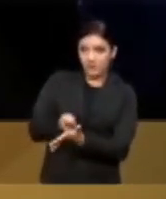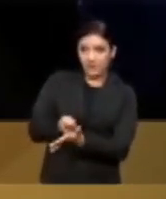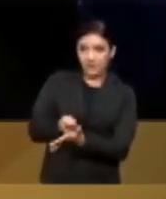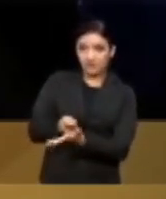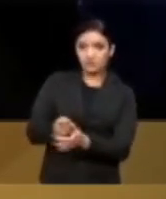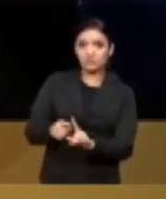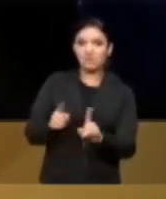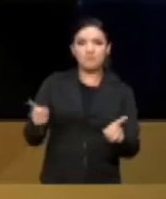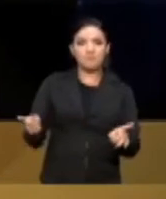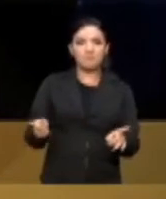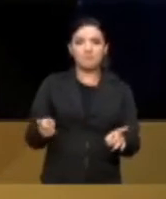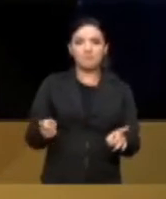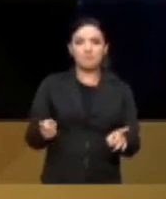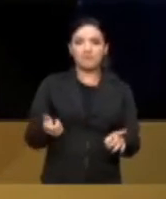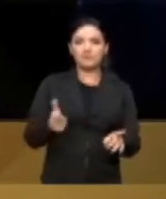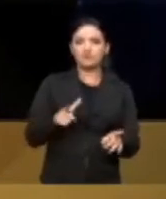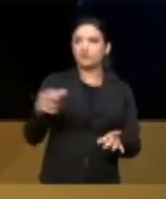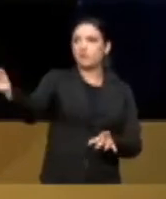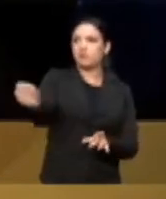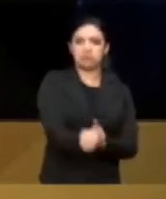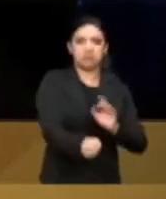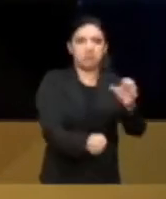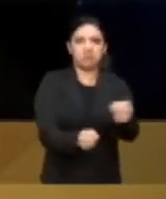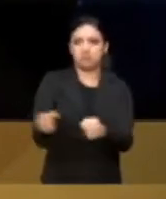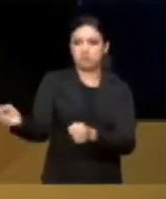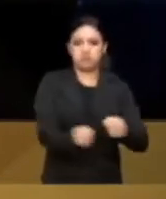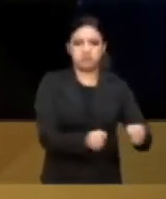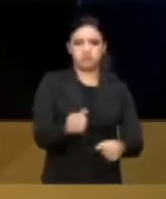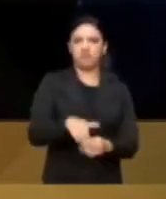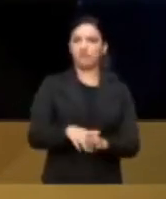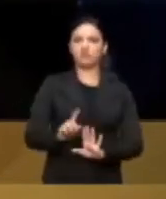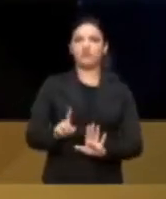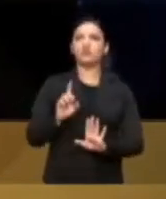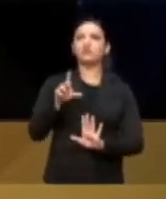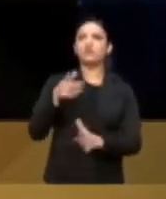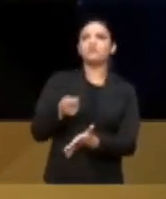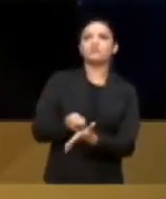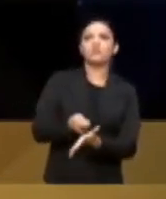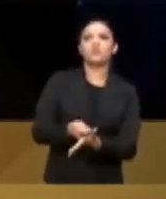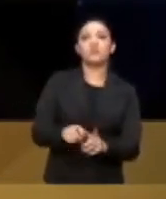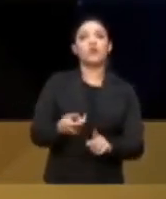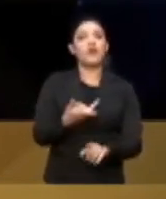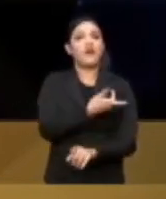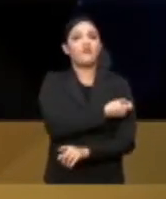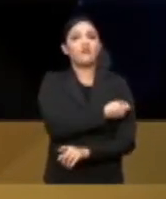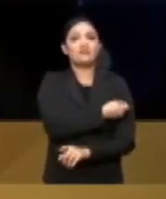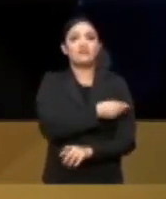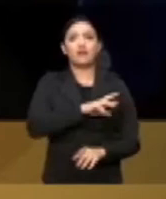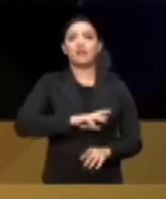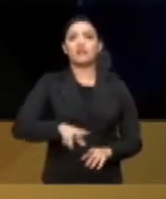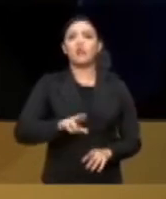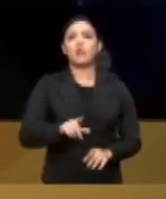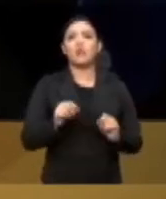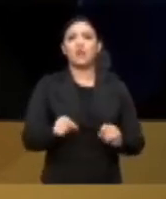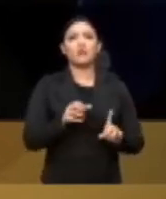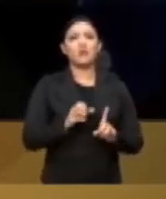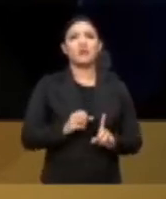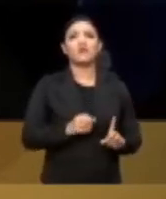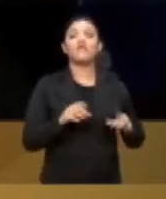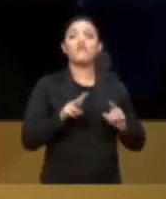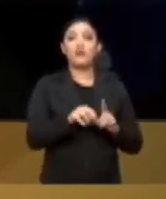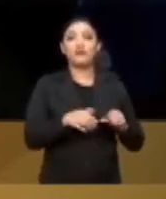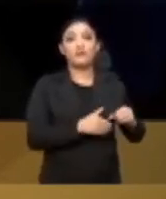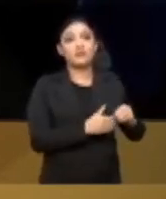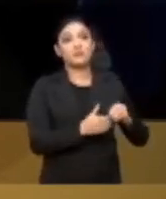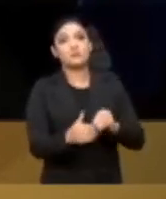eleitores são capturados para que compareçam às urnas. A vacinação obrigatória não significa condução coercitiva